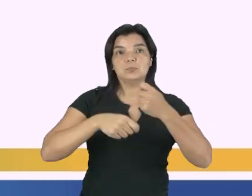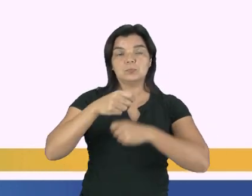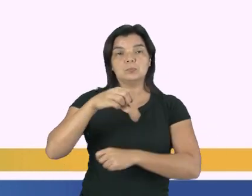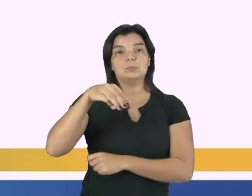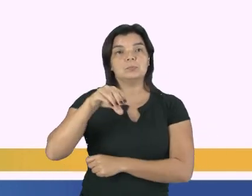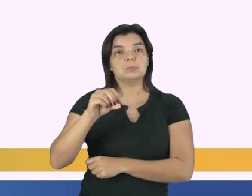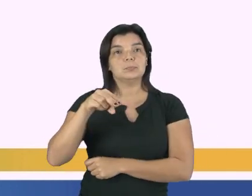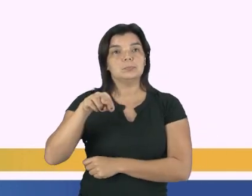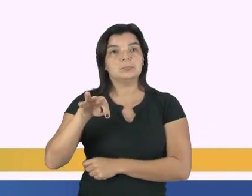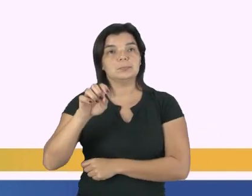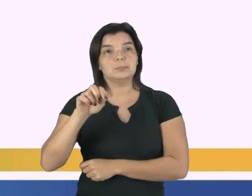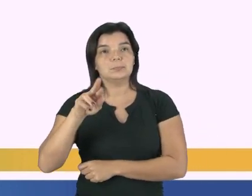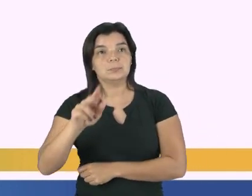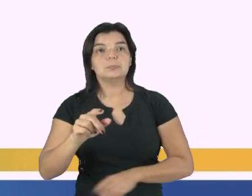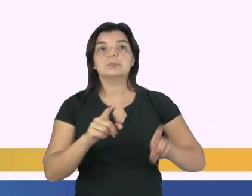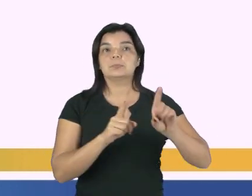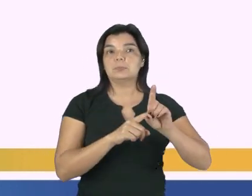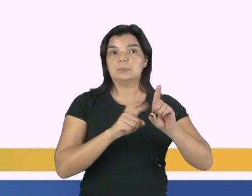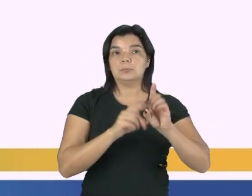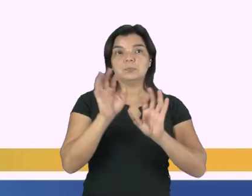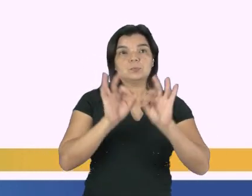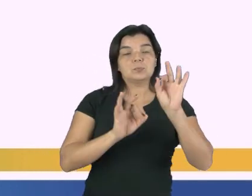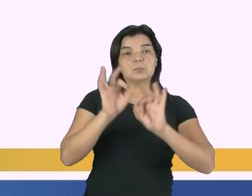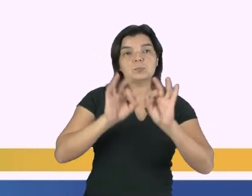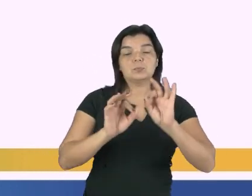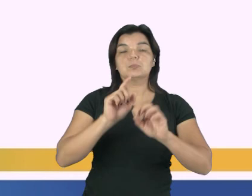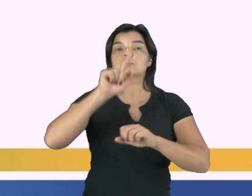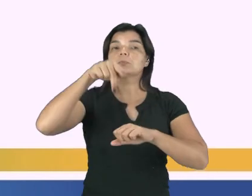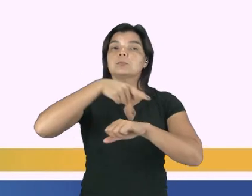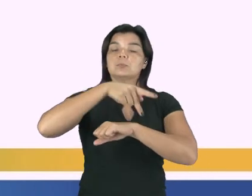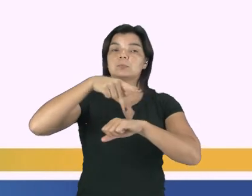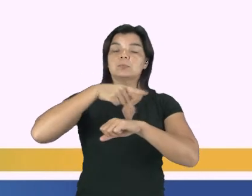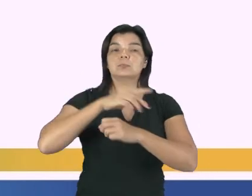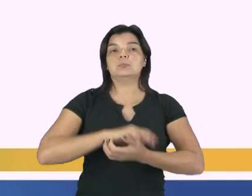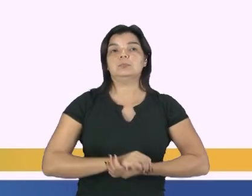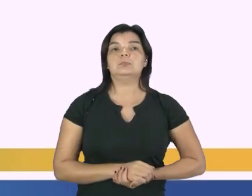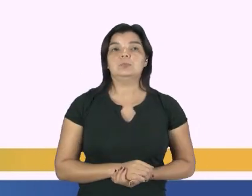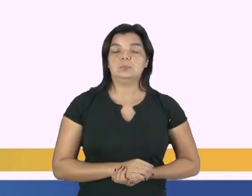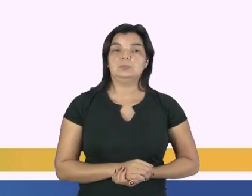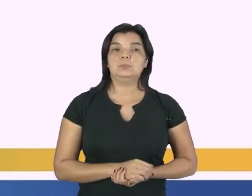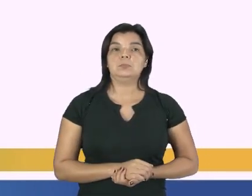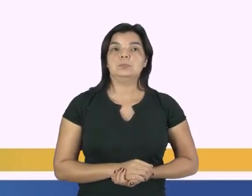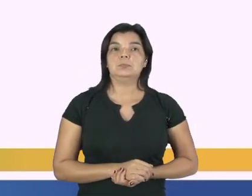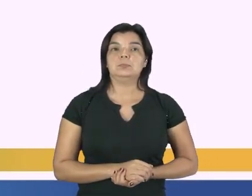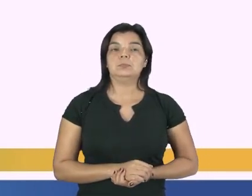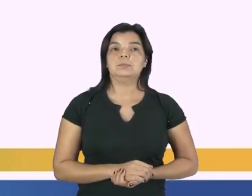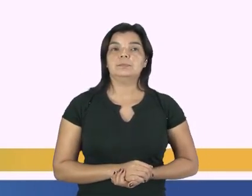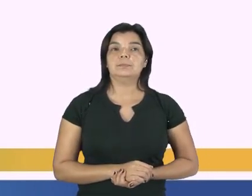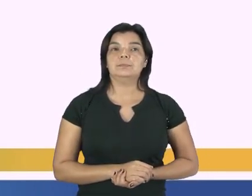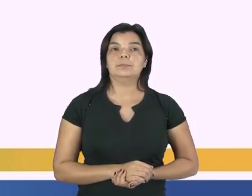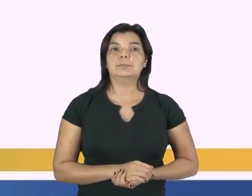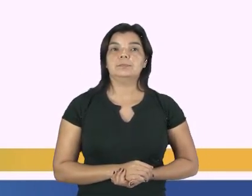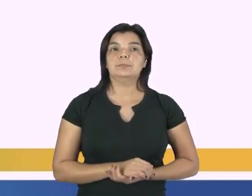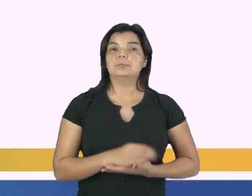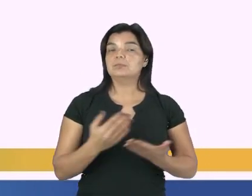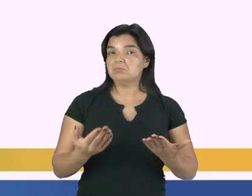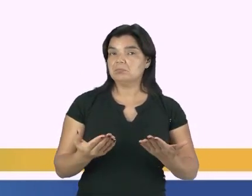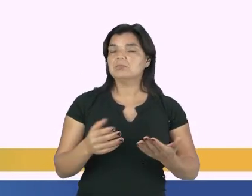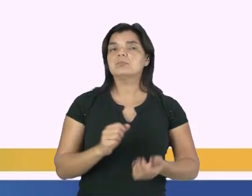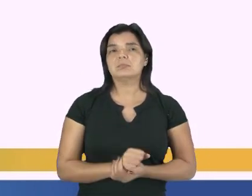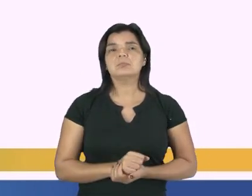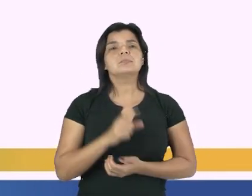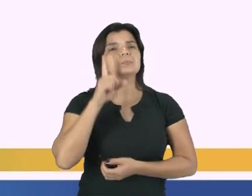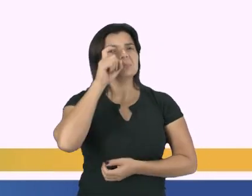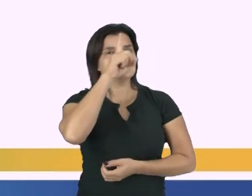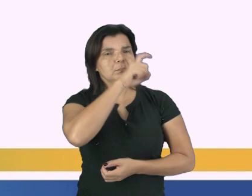união econômica e monetária e letra D, organização internacional. É um pouquinho